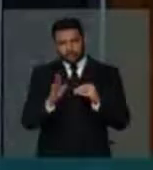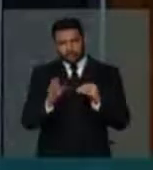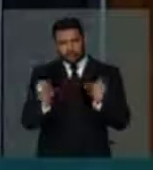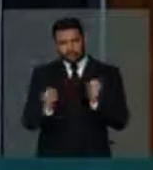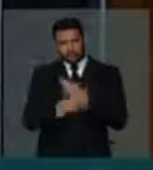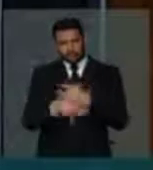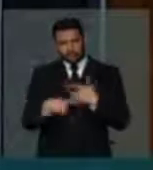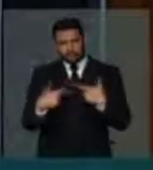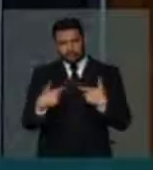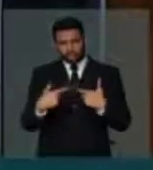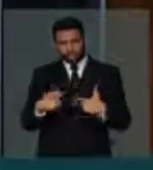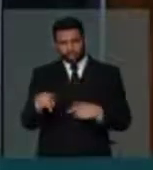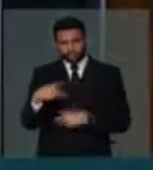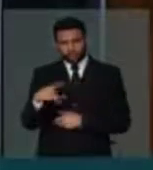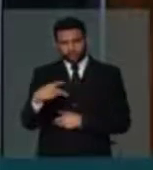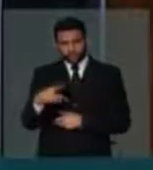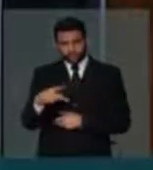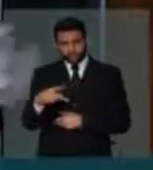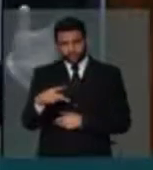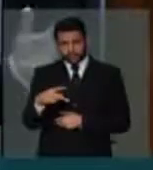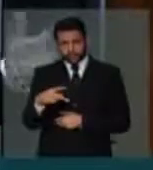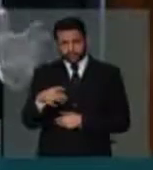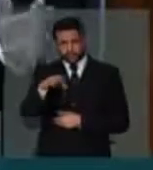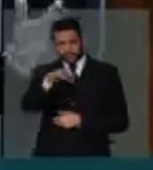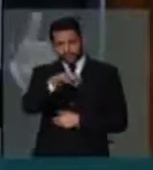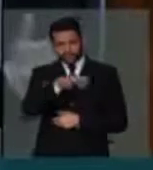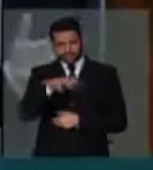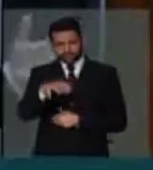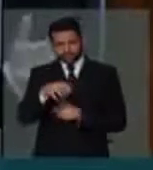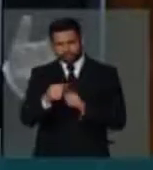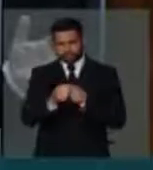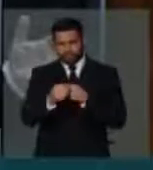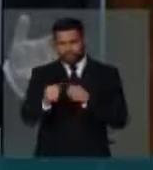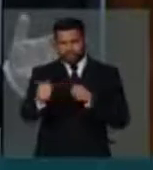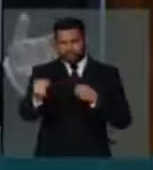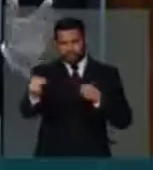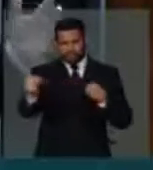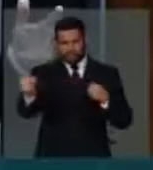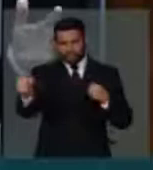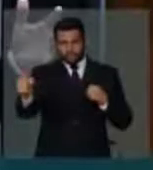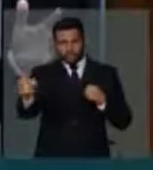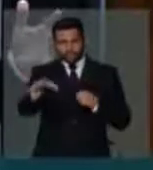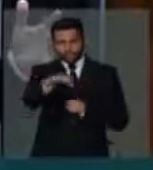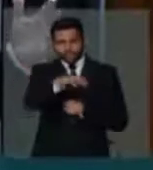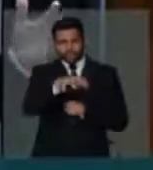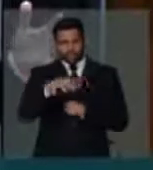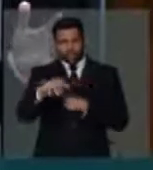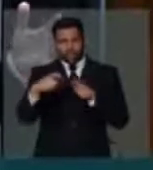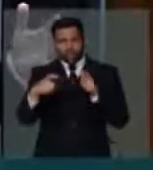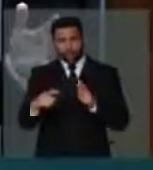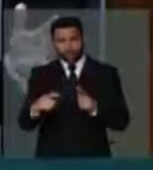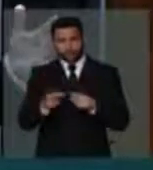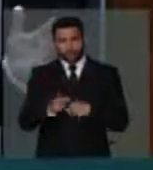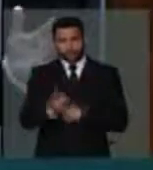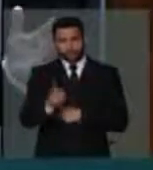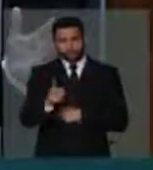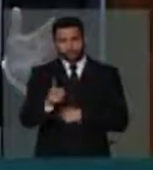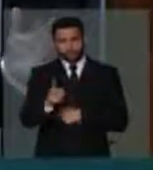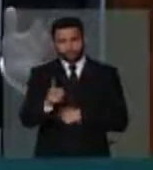após a Guerra do Paraguai. E uma região vasta, e uma região onde